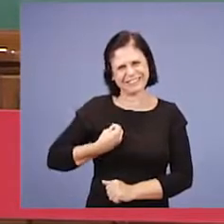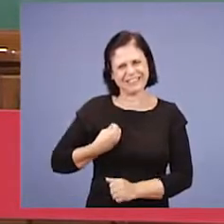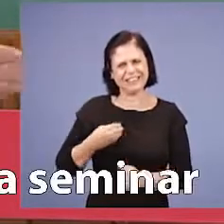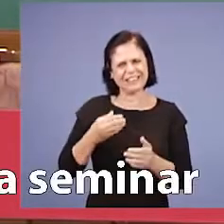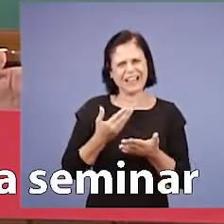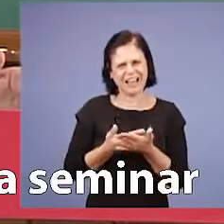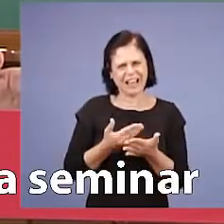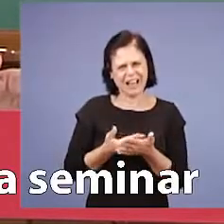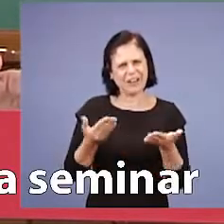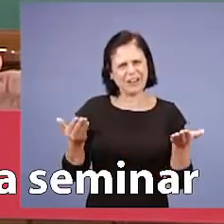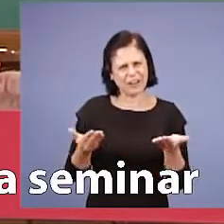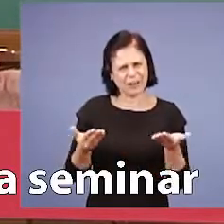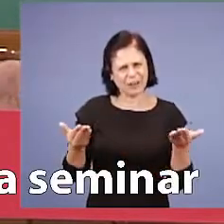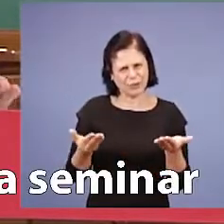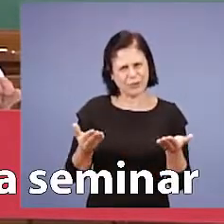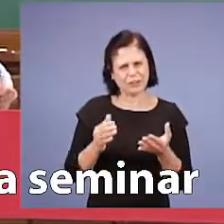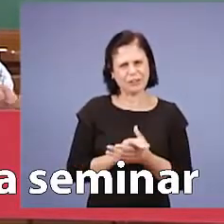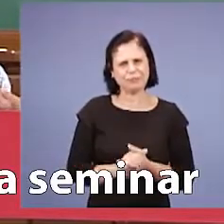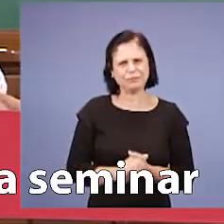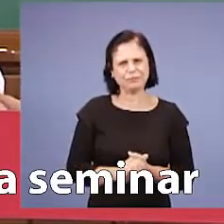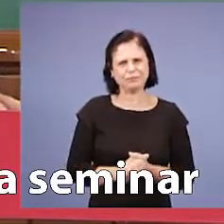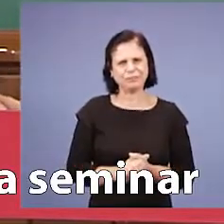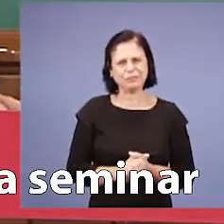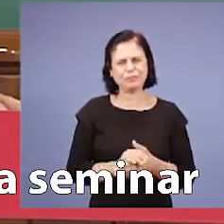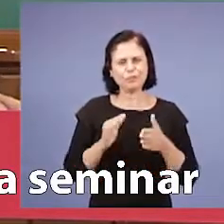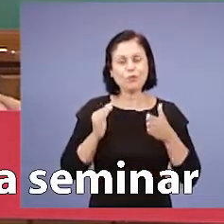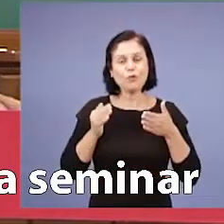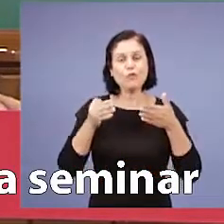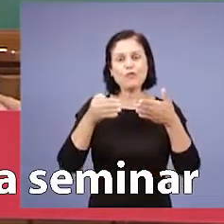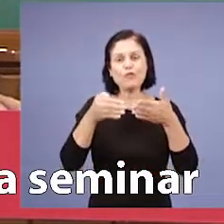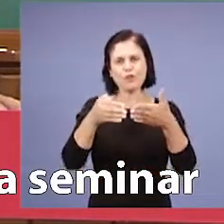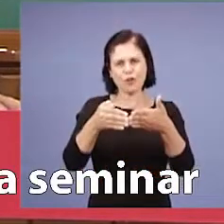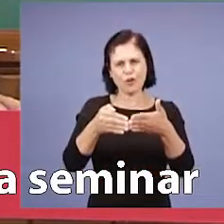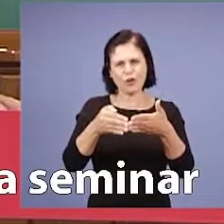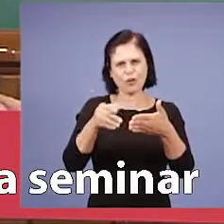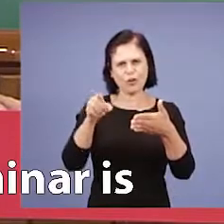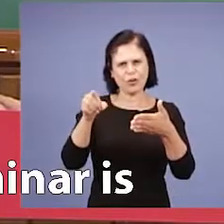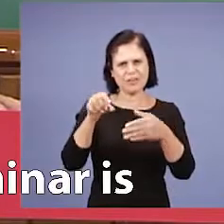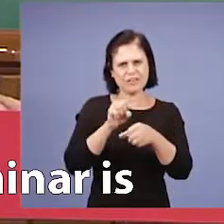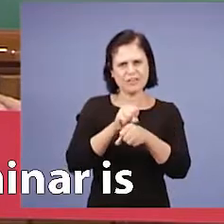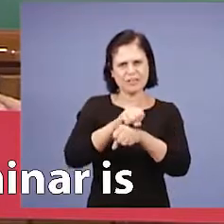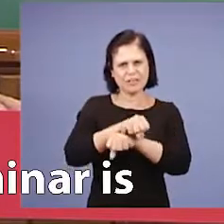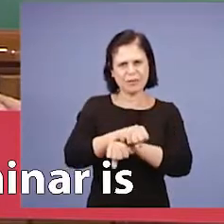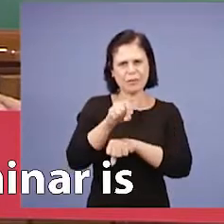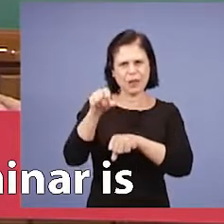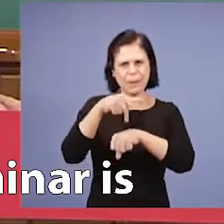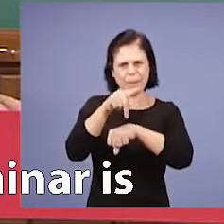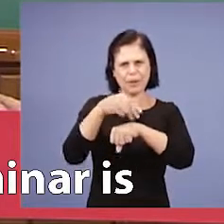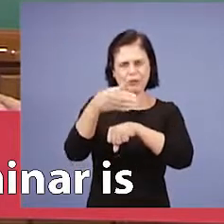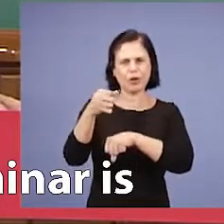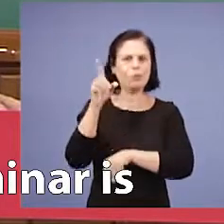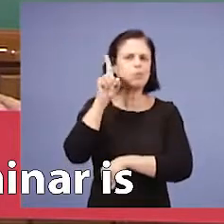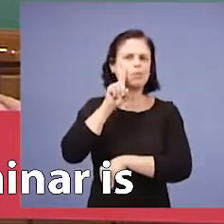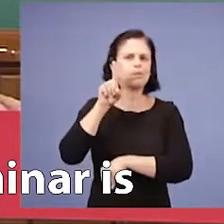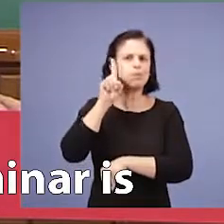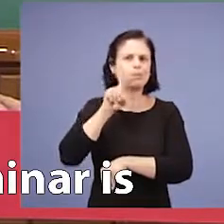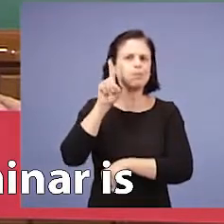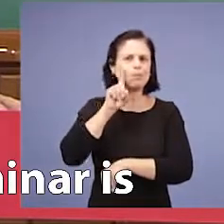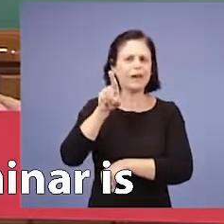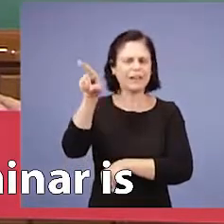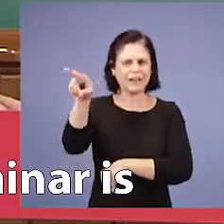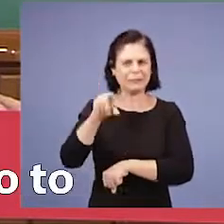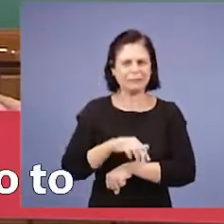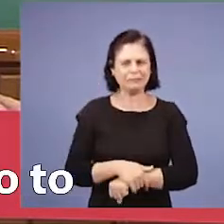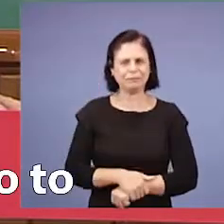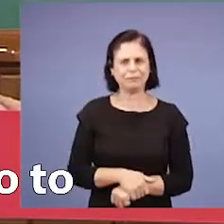está sendo dirigida aos irmãos um seminário nos estados unidos e este seminário